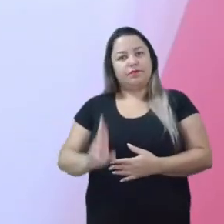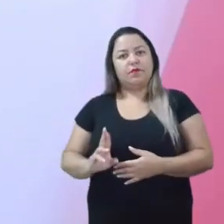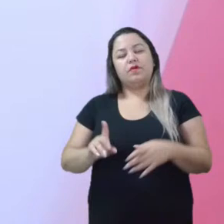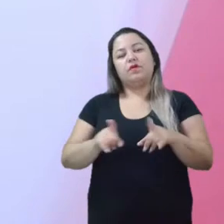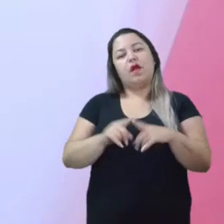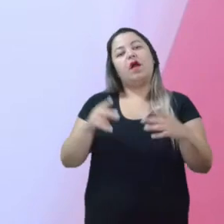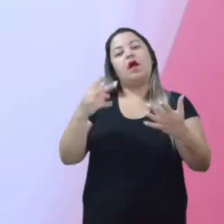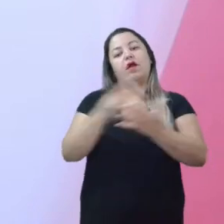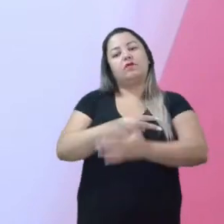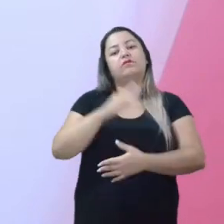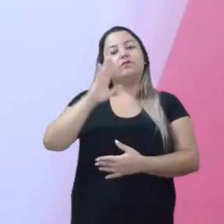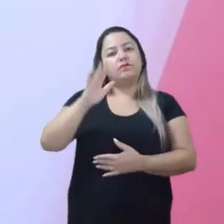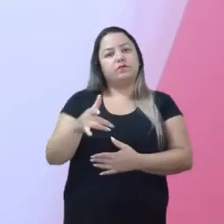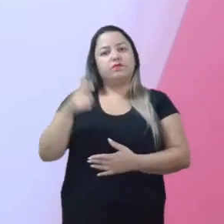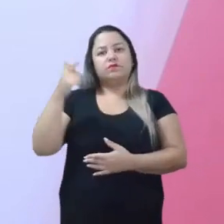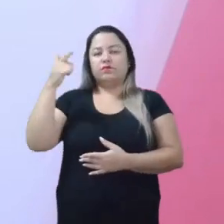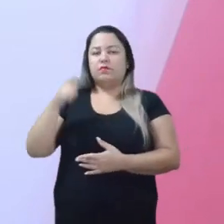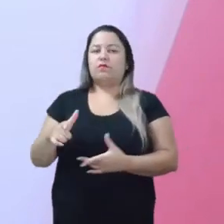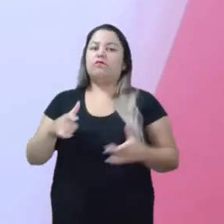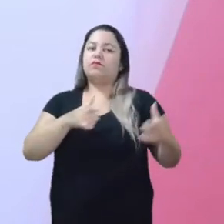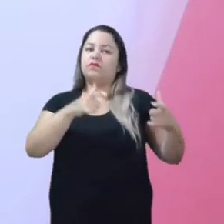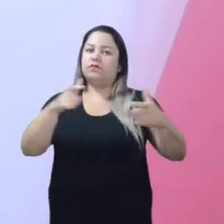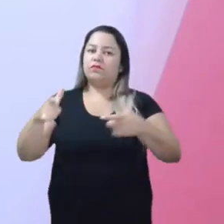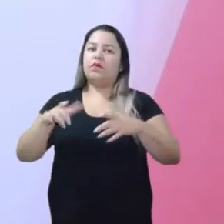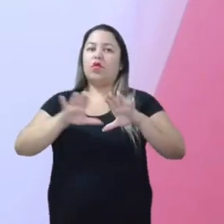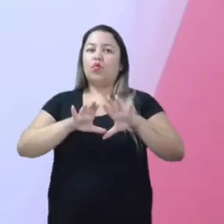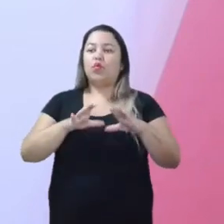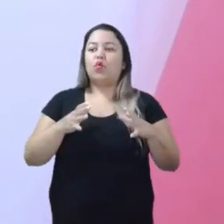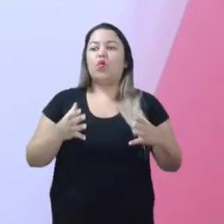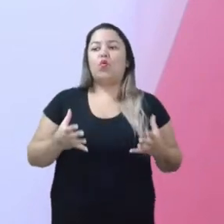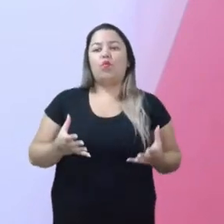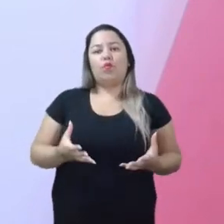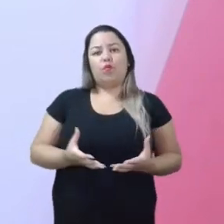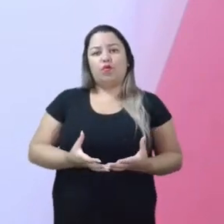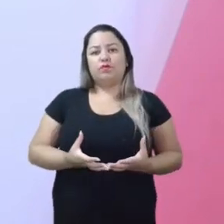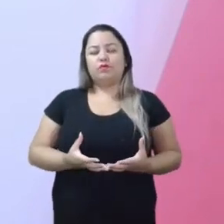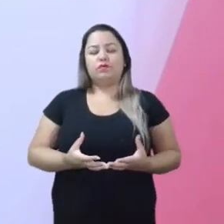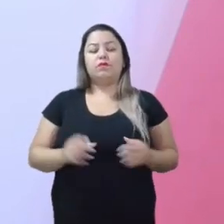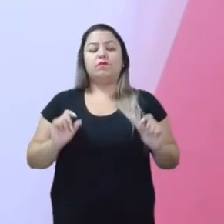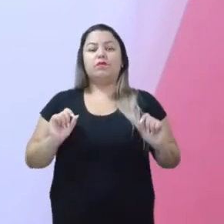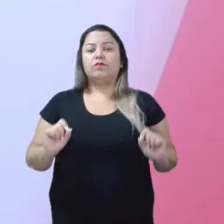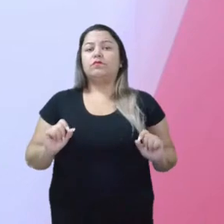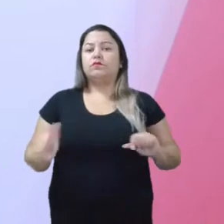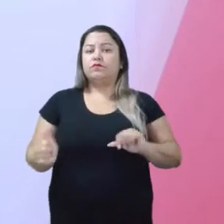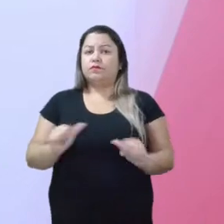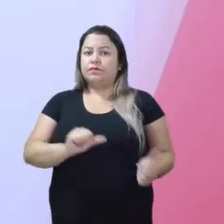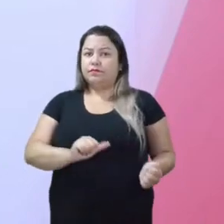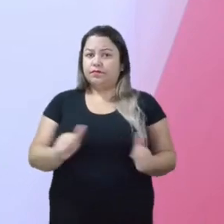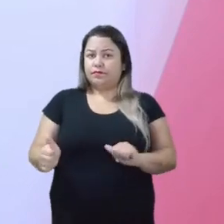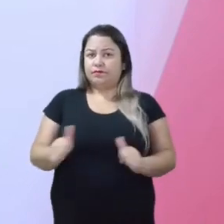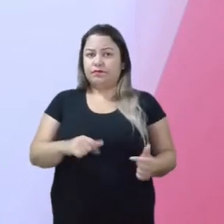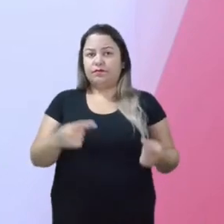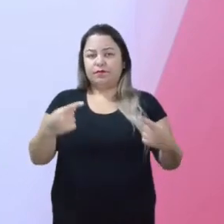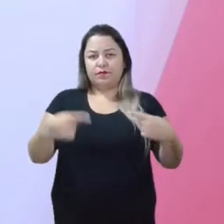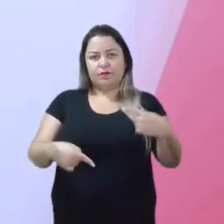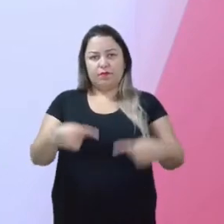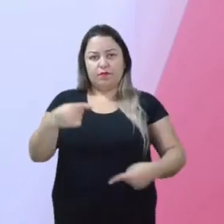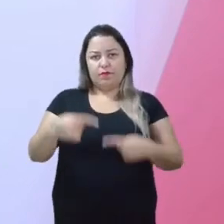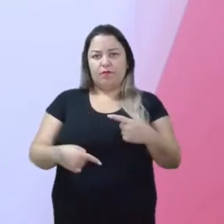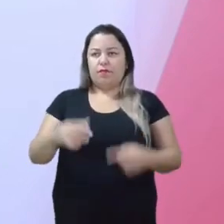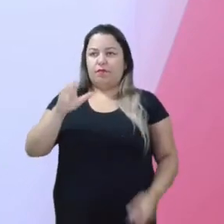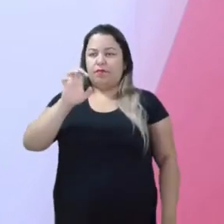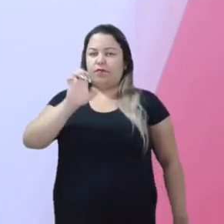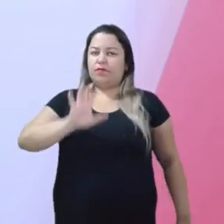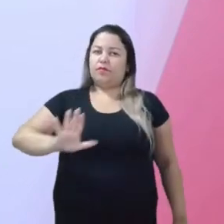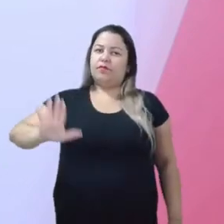outras partes do planeta, acredito, né? E como é que você avalia isso, essas discussões em outros lugares, na Europa, por exemplo? Eu acho que